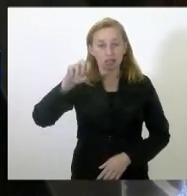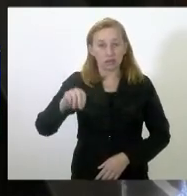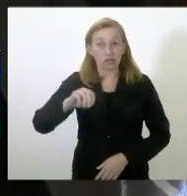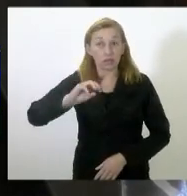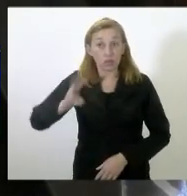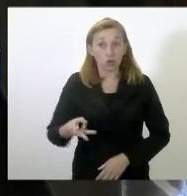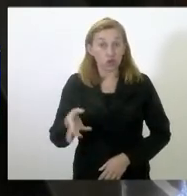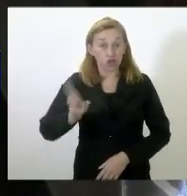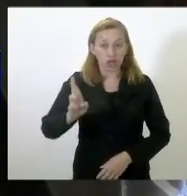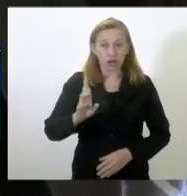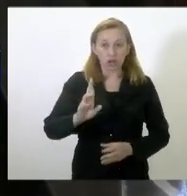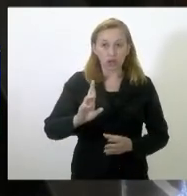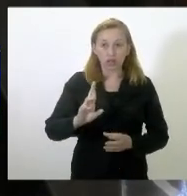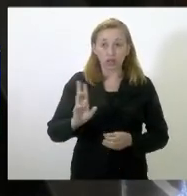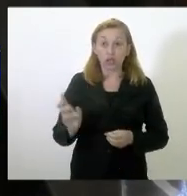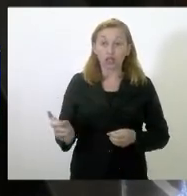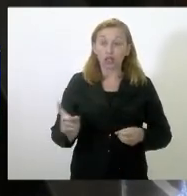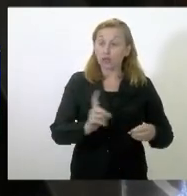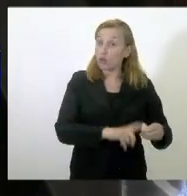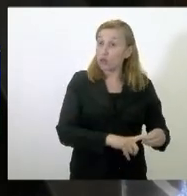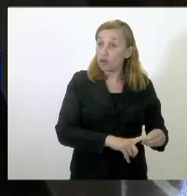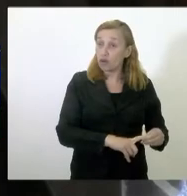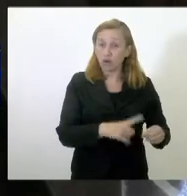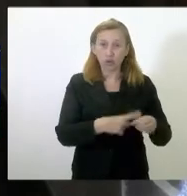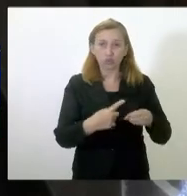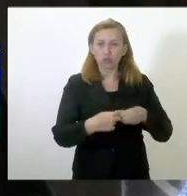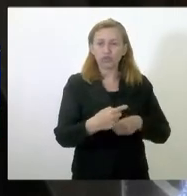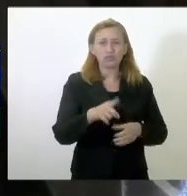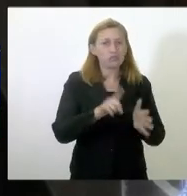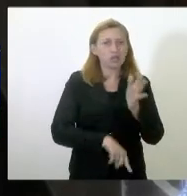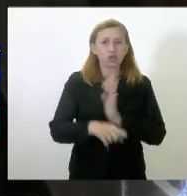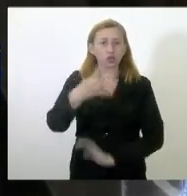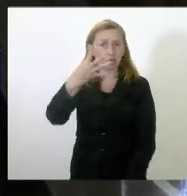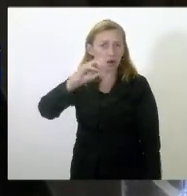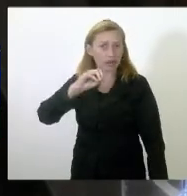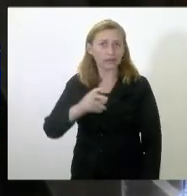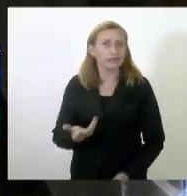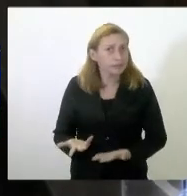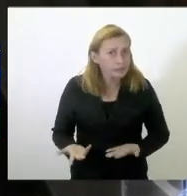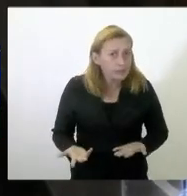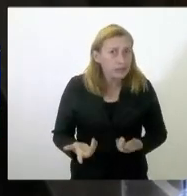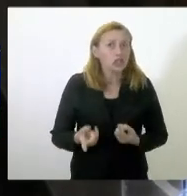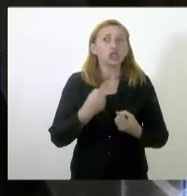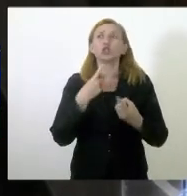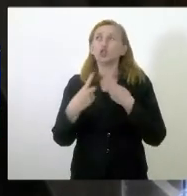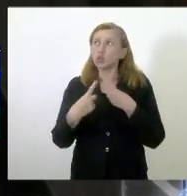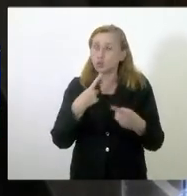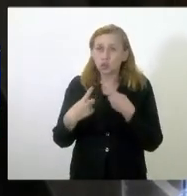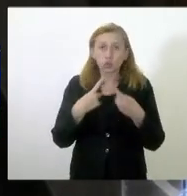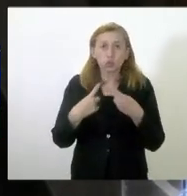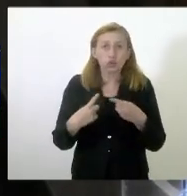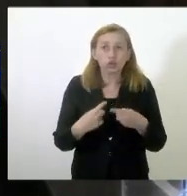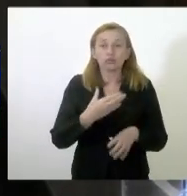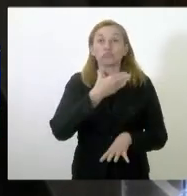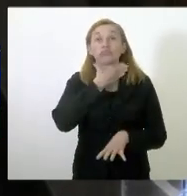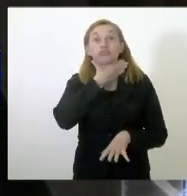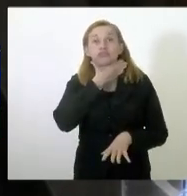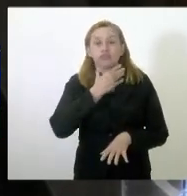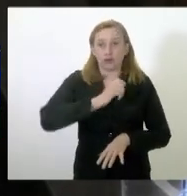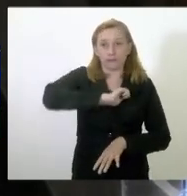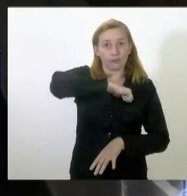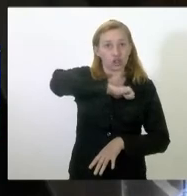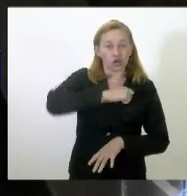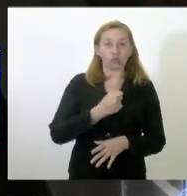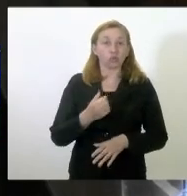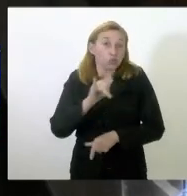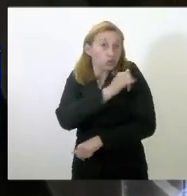devolveu ao Estado e aos seus municípios menos de 40 bi. Então, a gente discute a crise fiscal no Rio